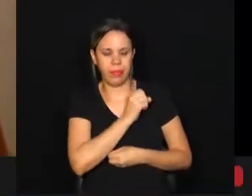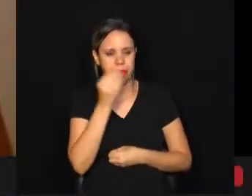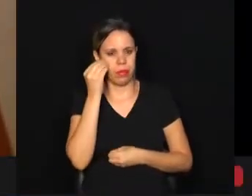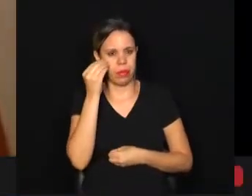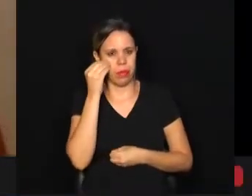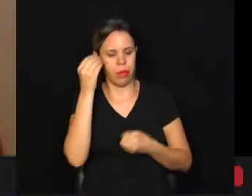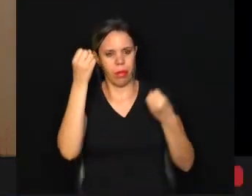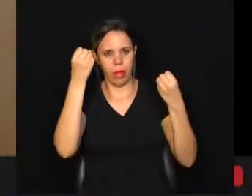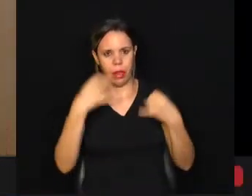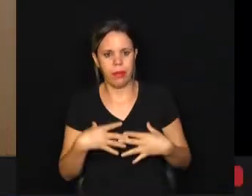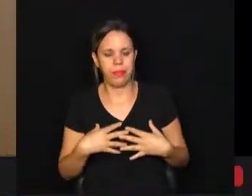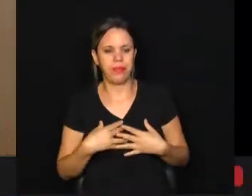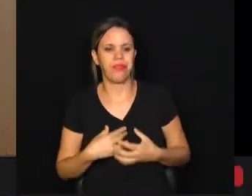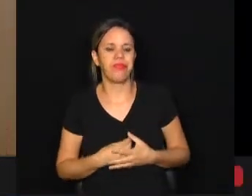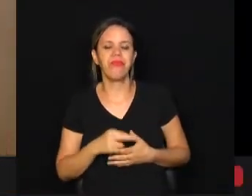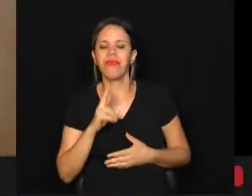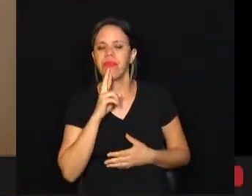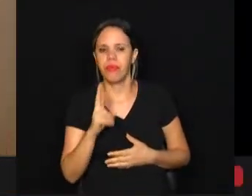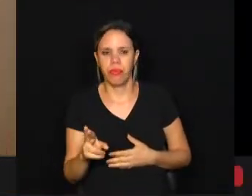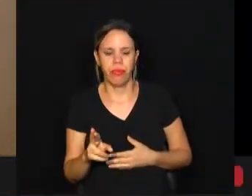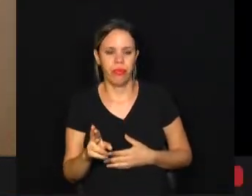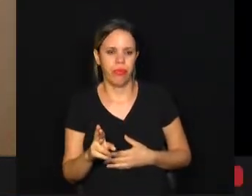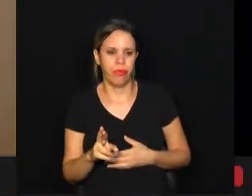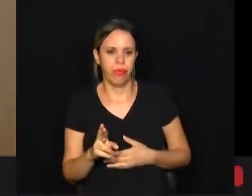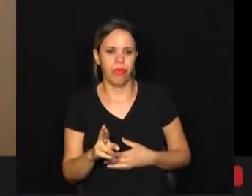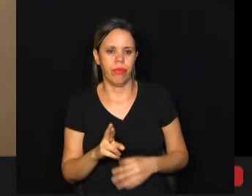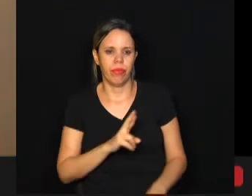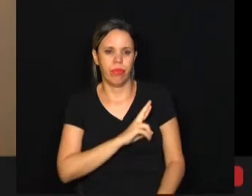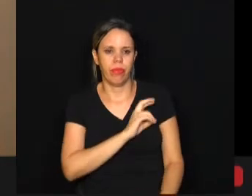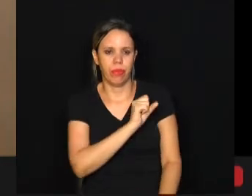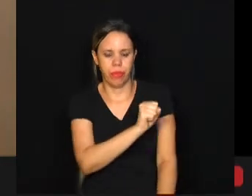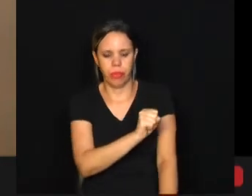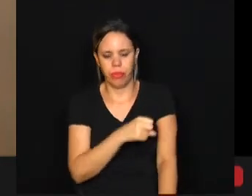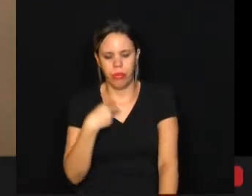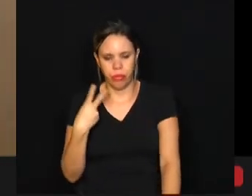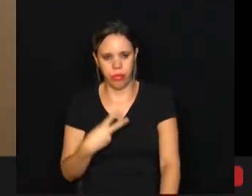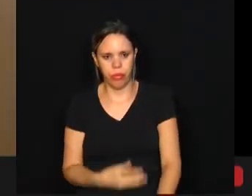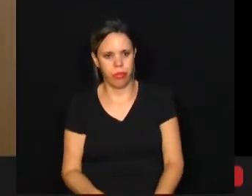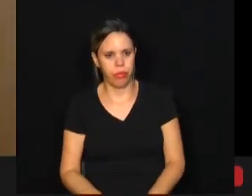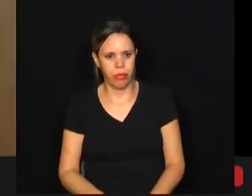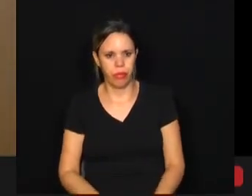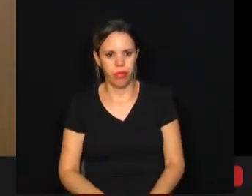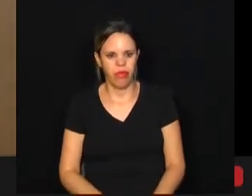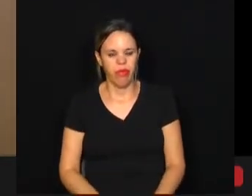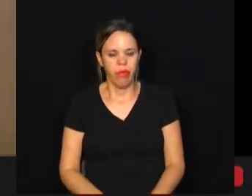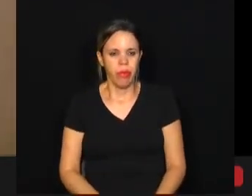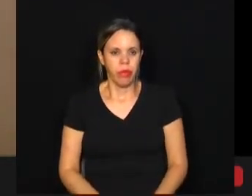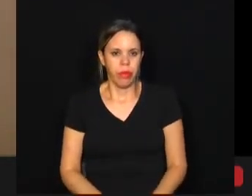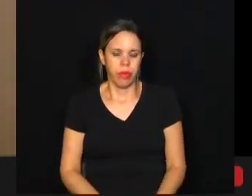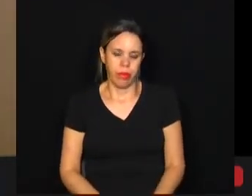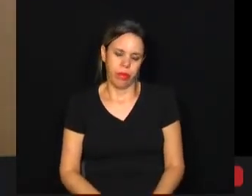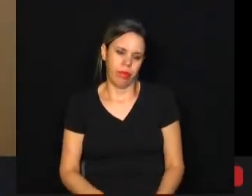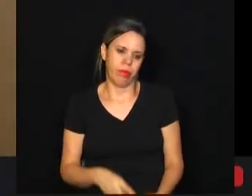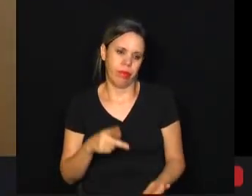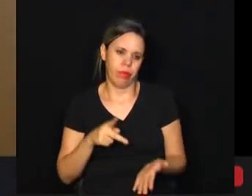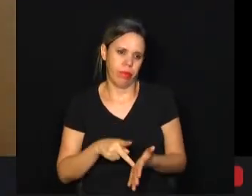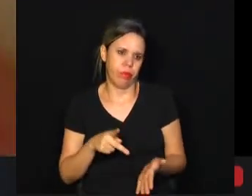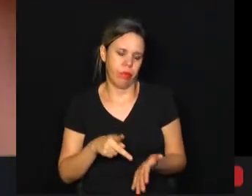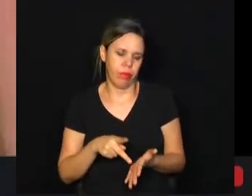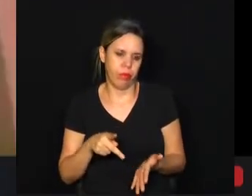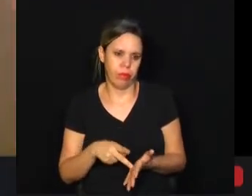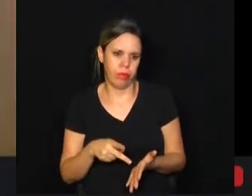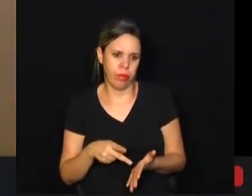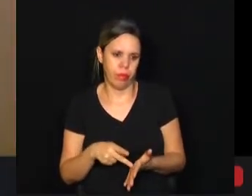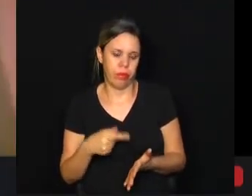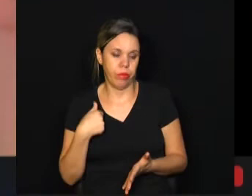dar um retorno, né, ao vereador. Na verdade, assim,